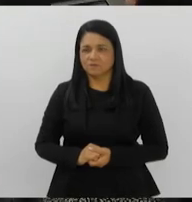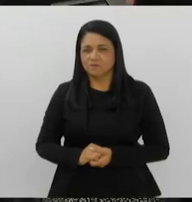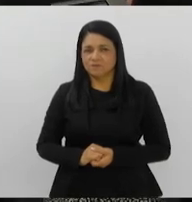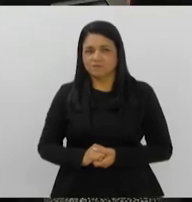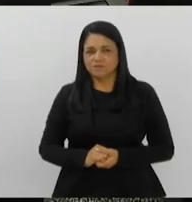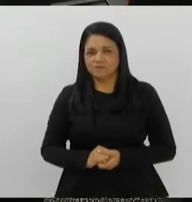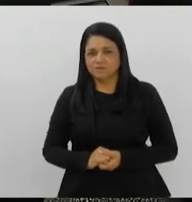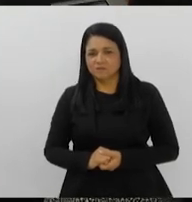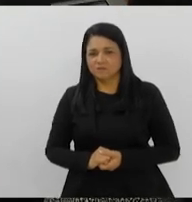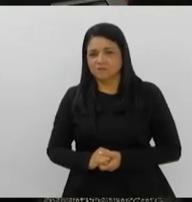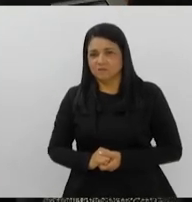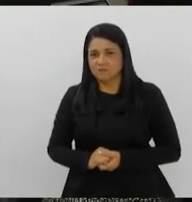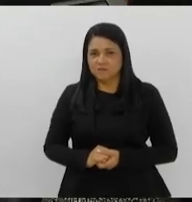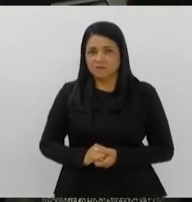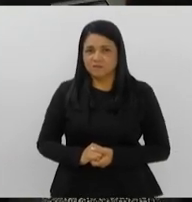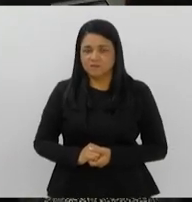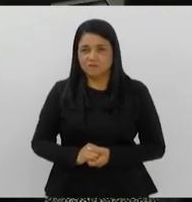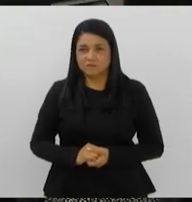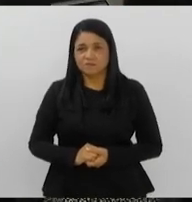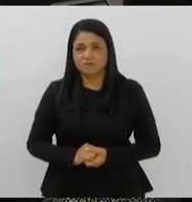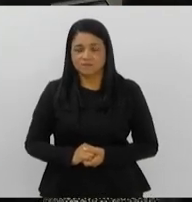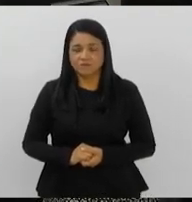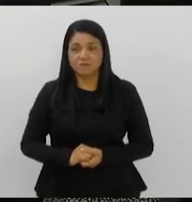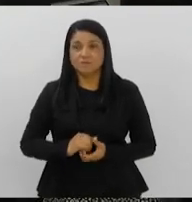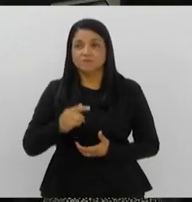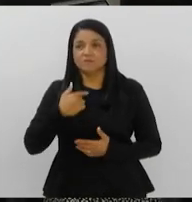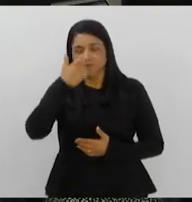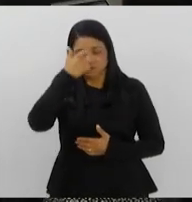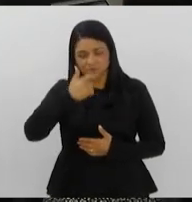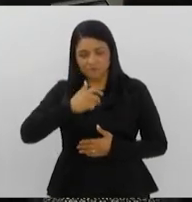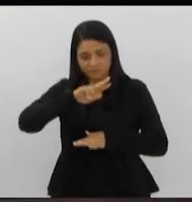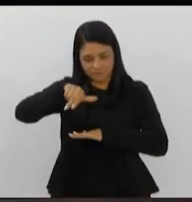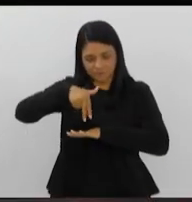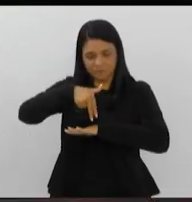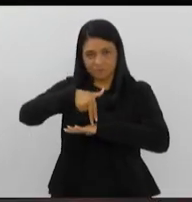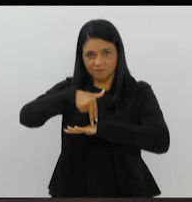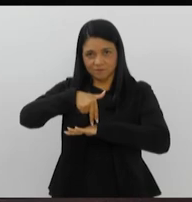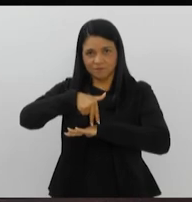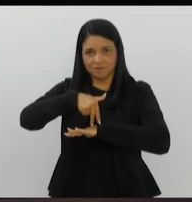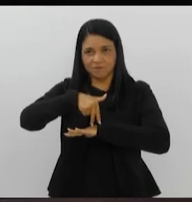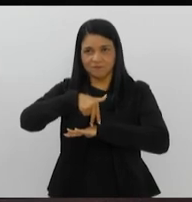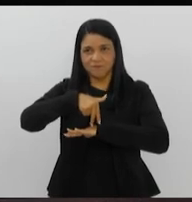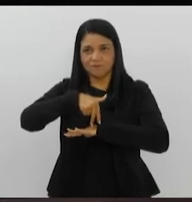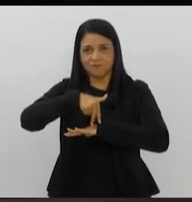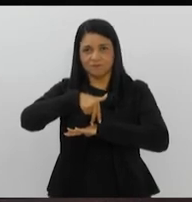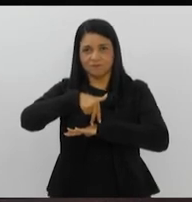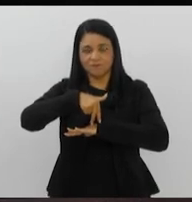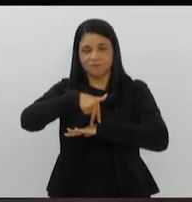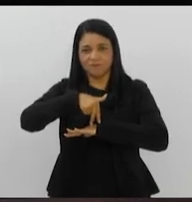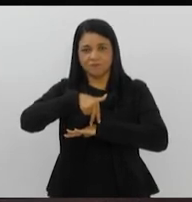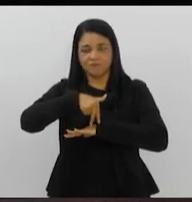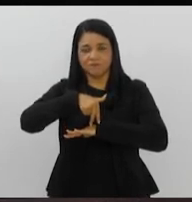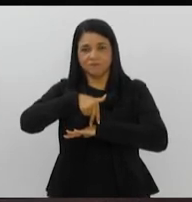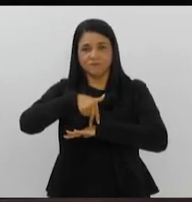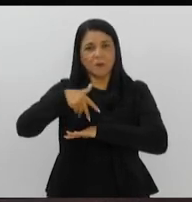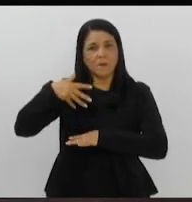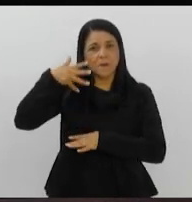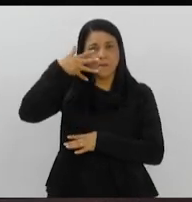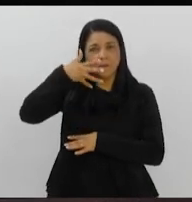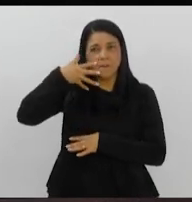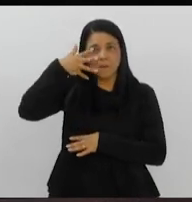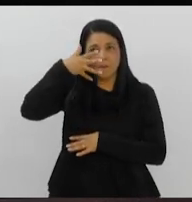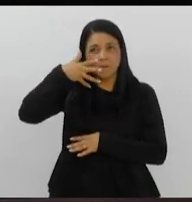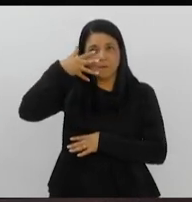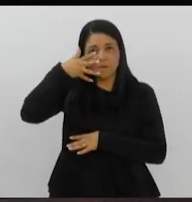Obrigado, presidenta. Eu venho a essa tribuna manifestar meu